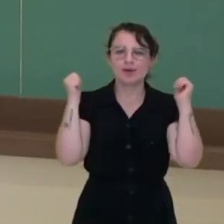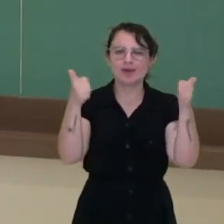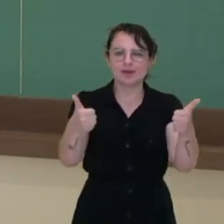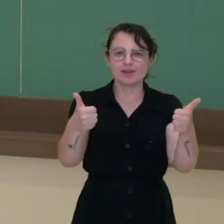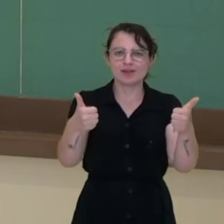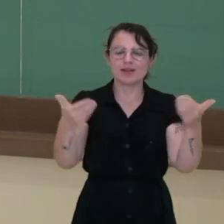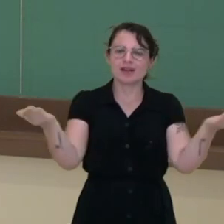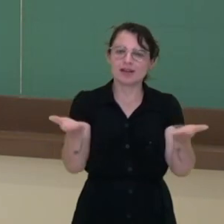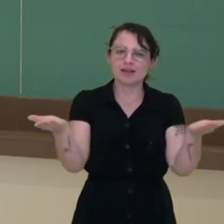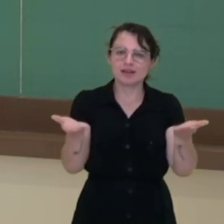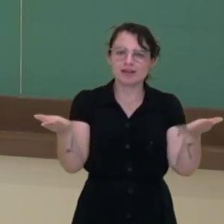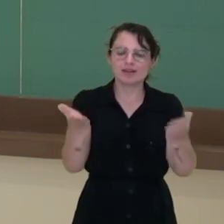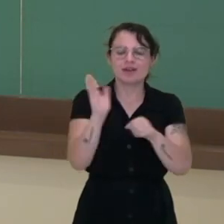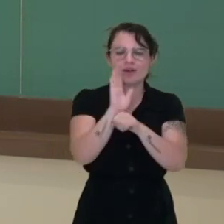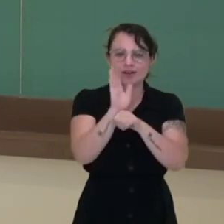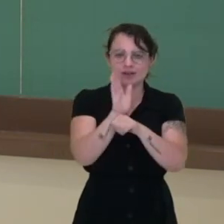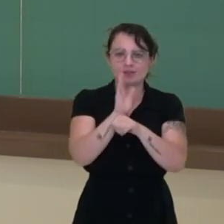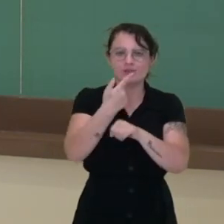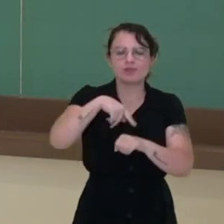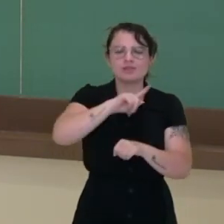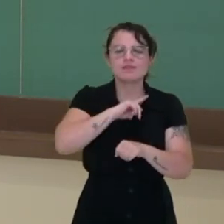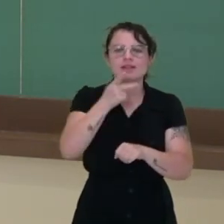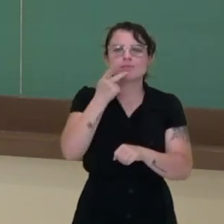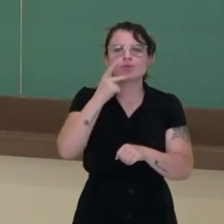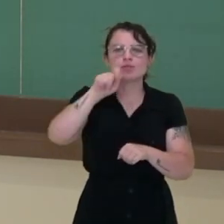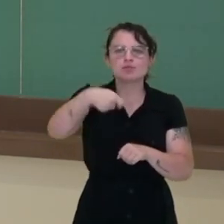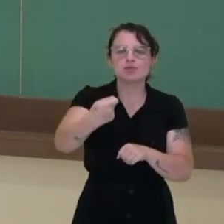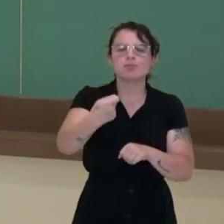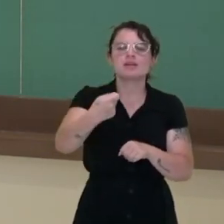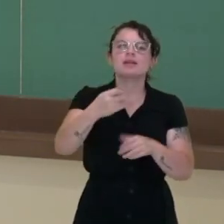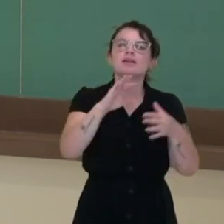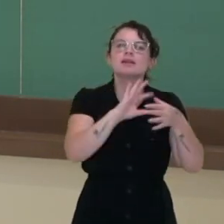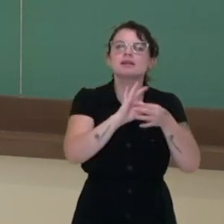bem, estimados alunos, neste vídeo nós falamos